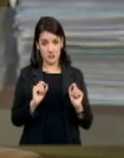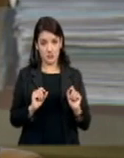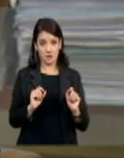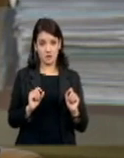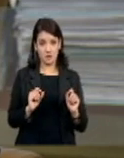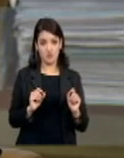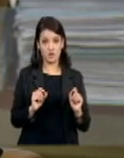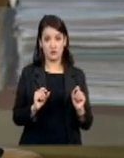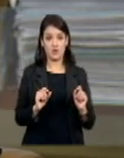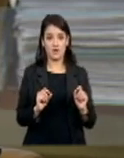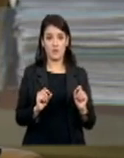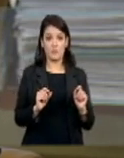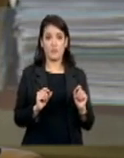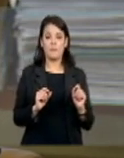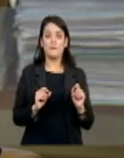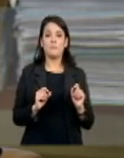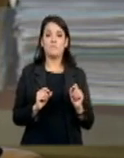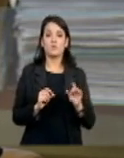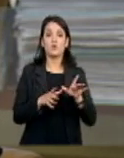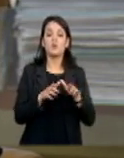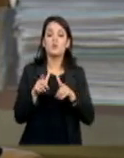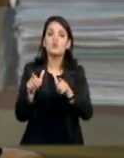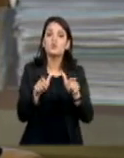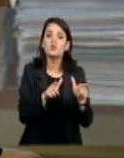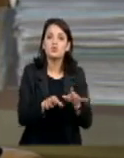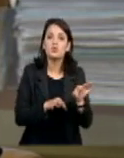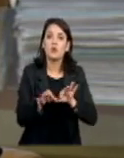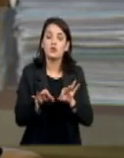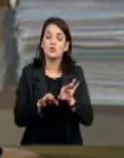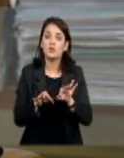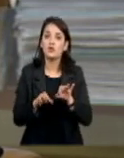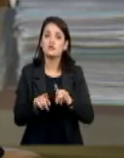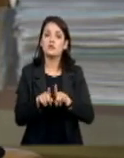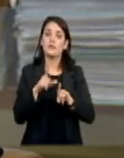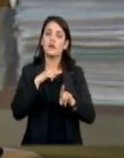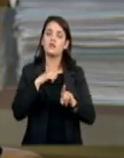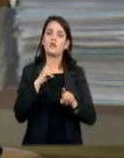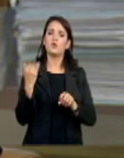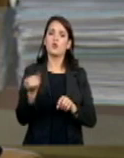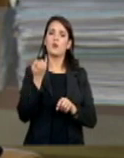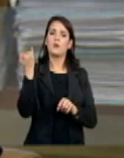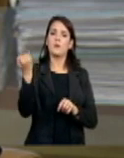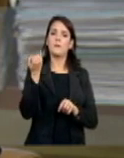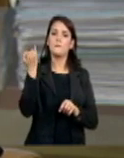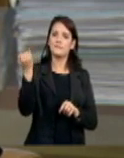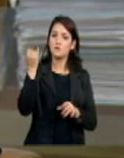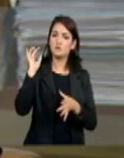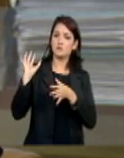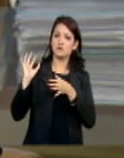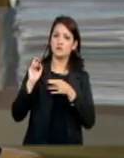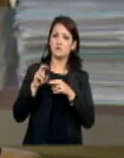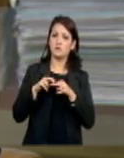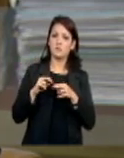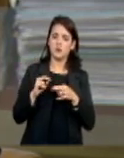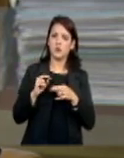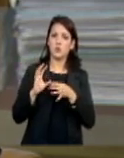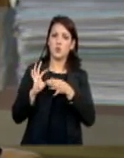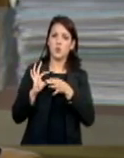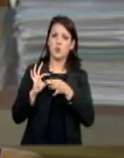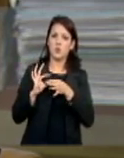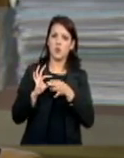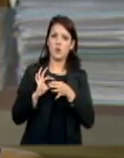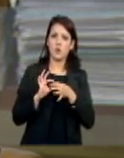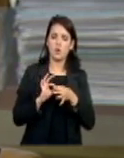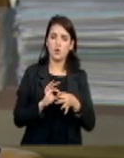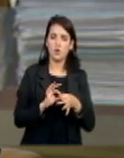órgãos e agentes estatais cabendo assinalar por relevante presente esse contexto o professor exame que o